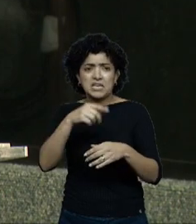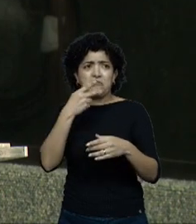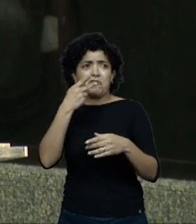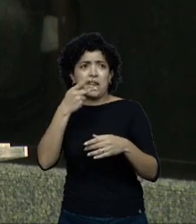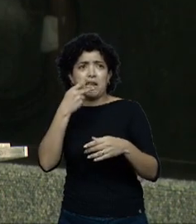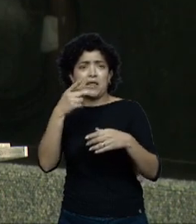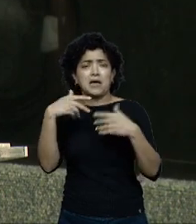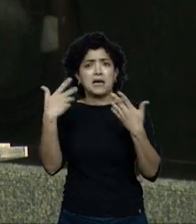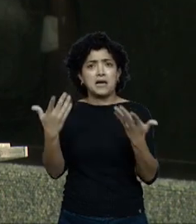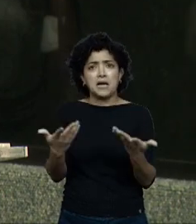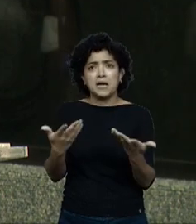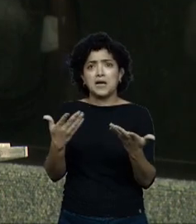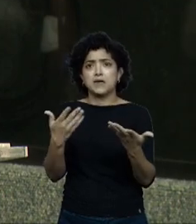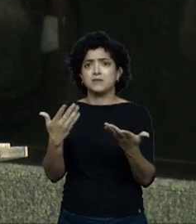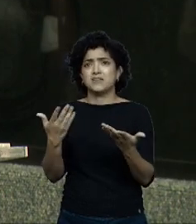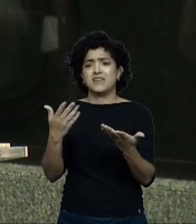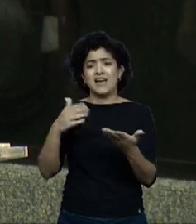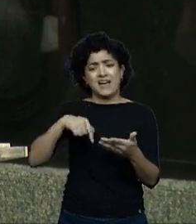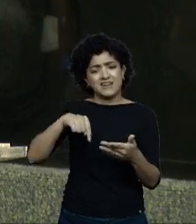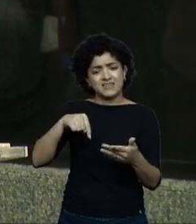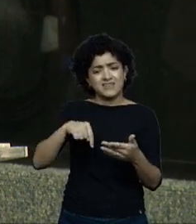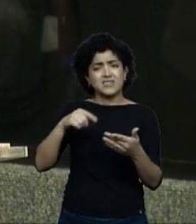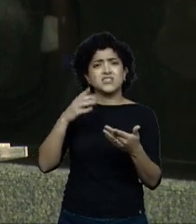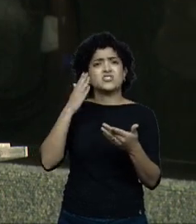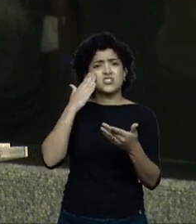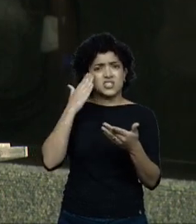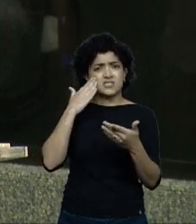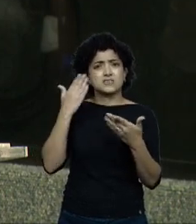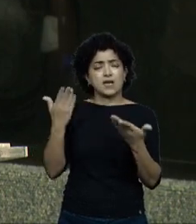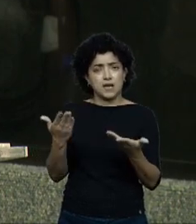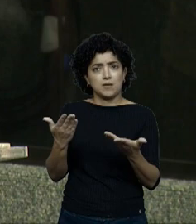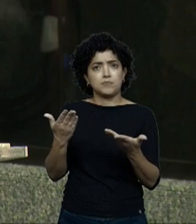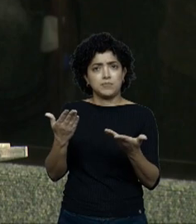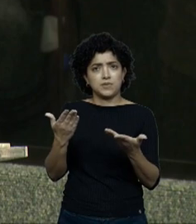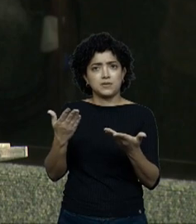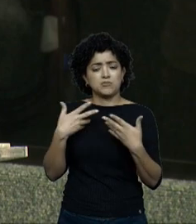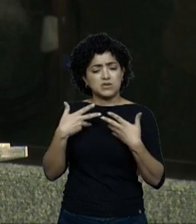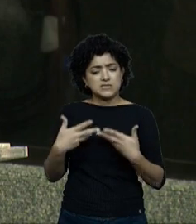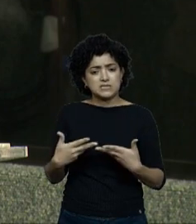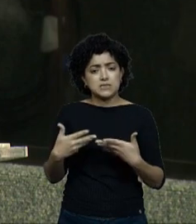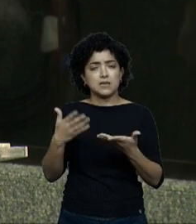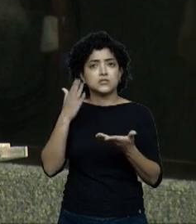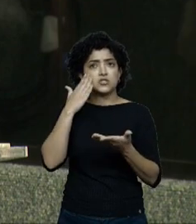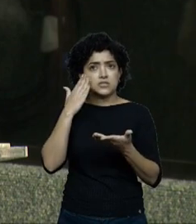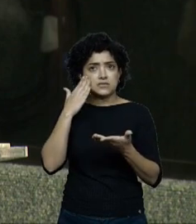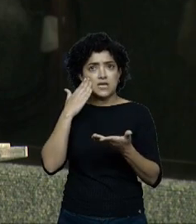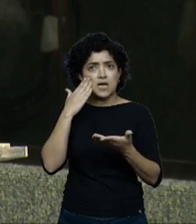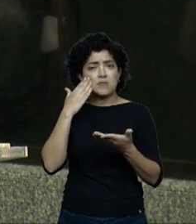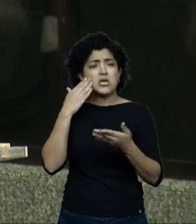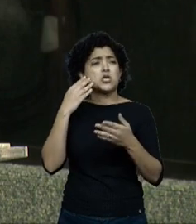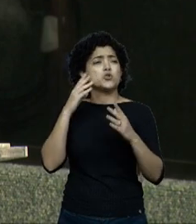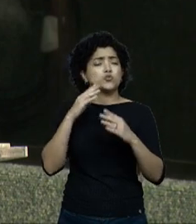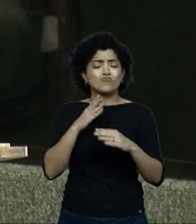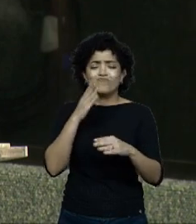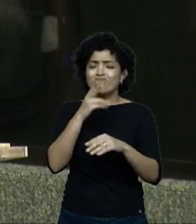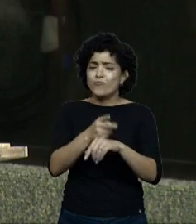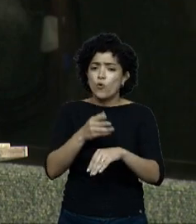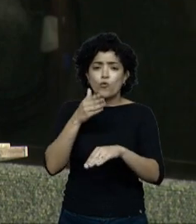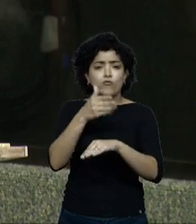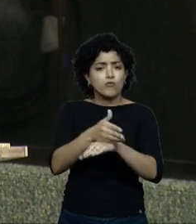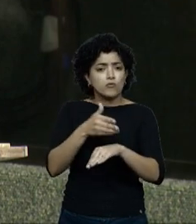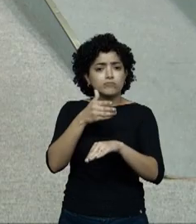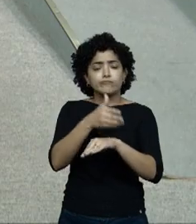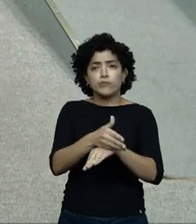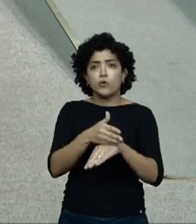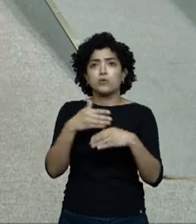historinha para nós aqui porque nós já somos calejados as coisas views o calejado eu vou todas as coisas e eu quero dizer